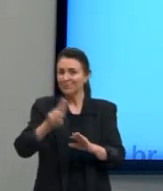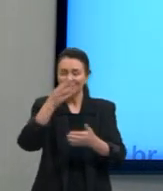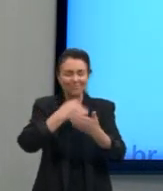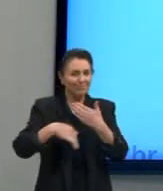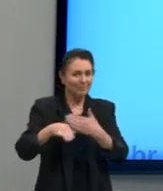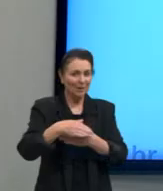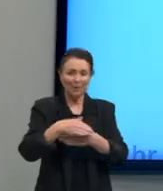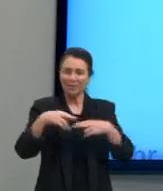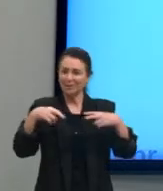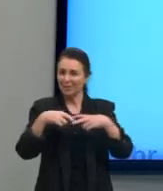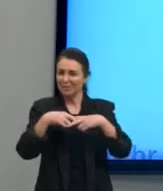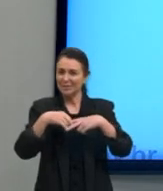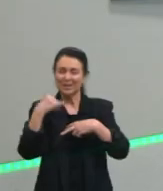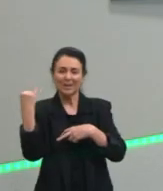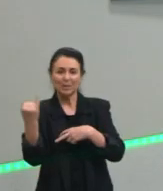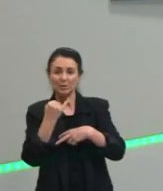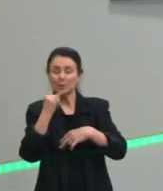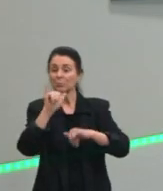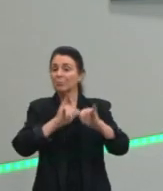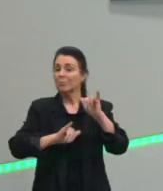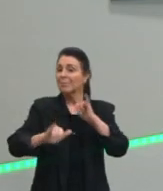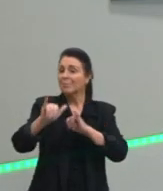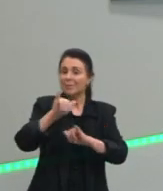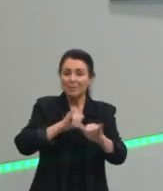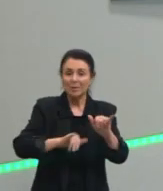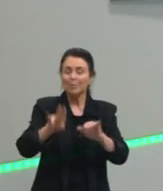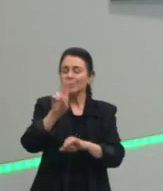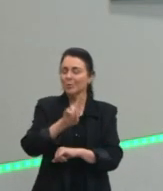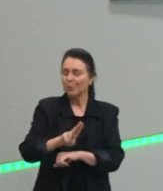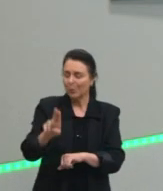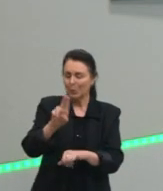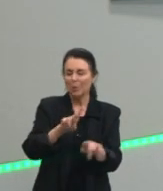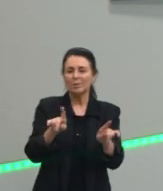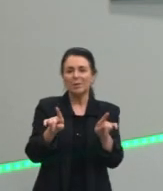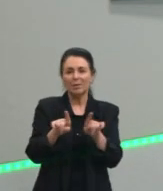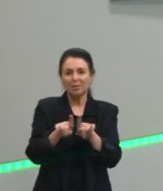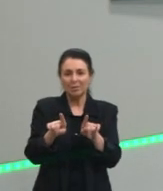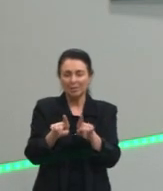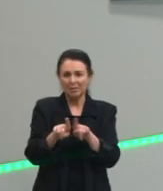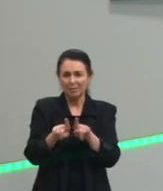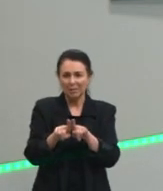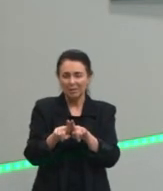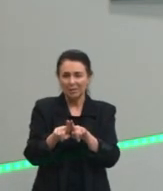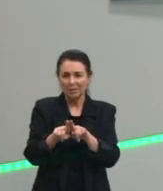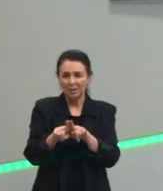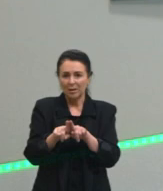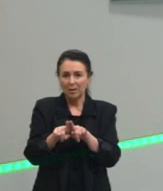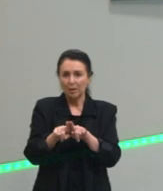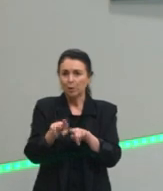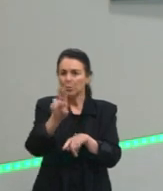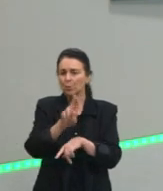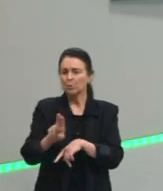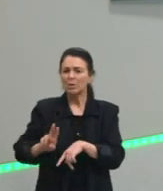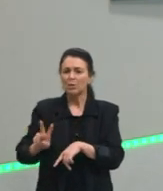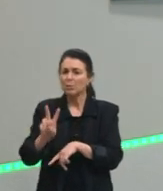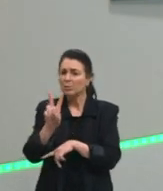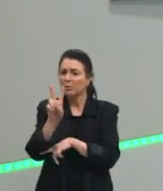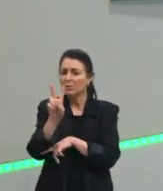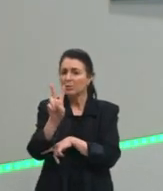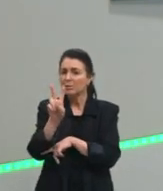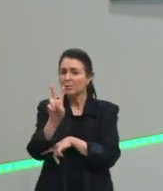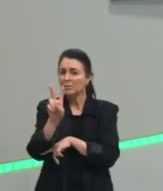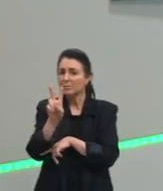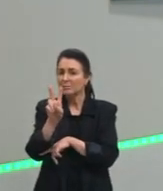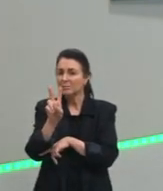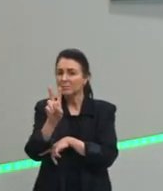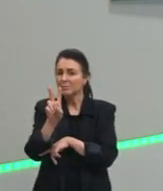a física a importante também para Química né utiliza muito essas esses valores são então é importante a